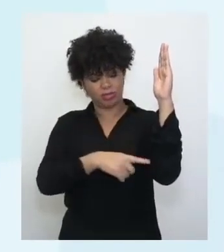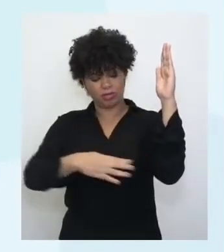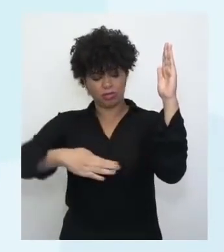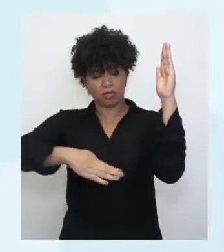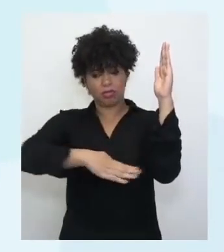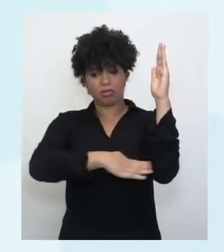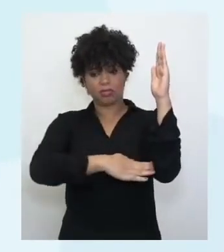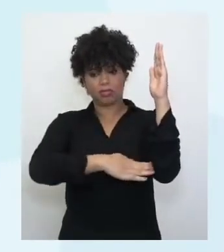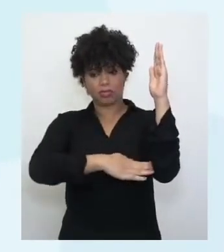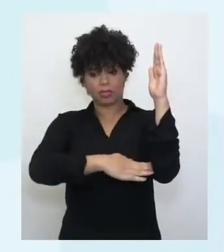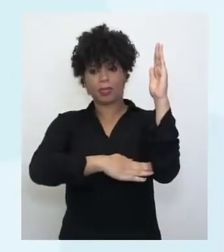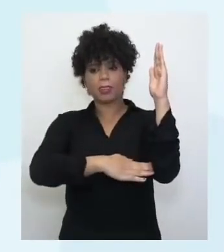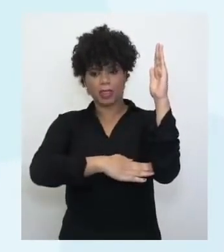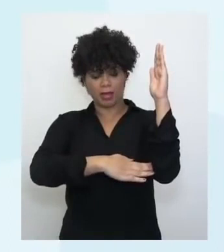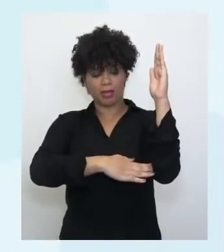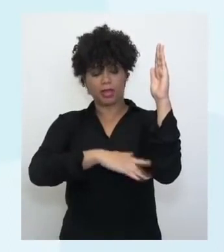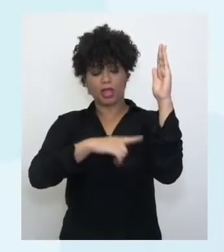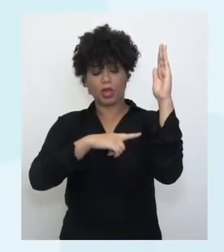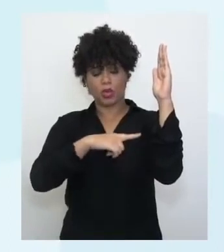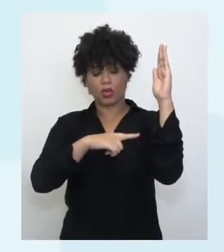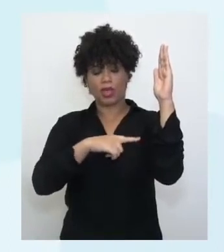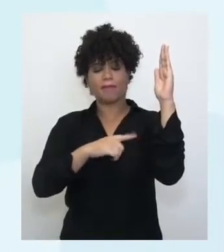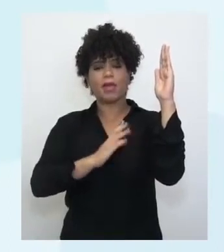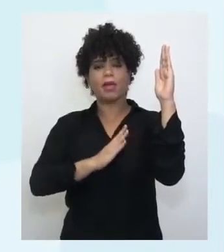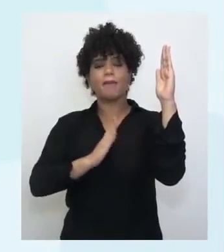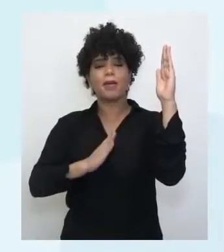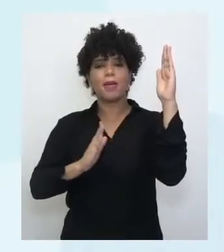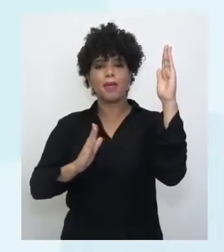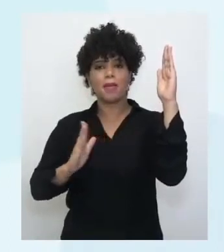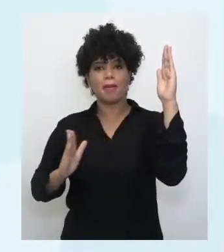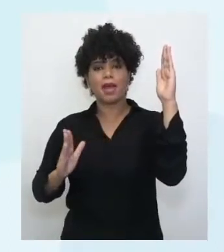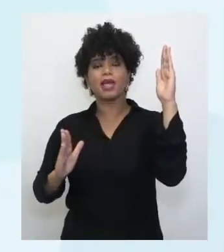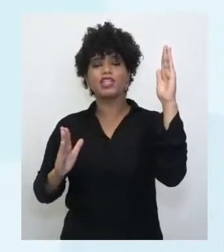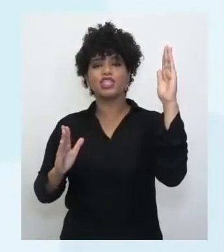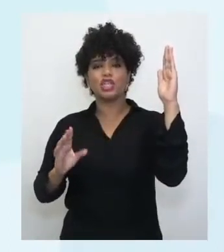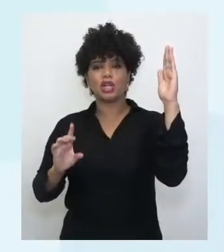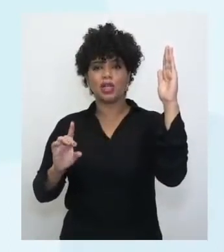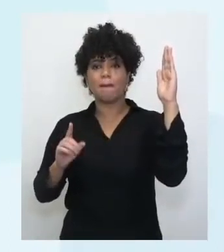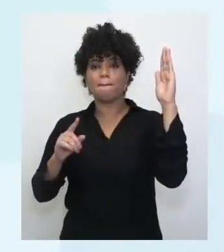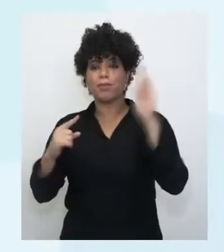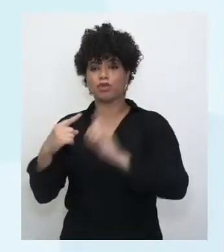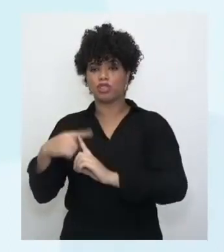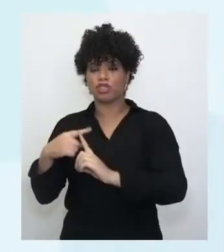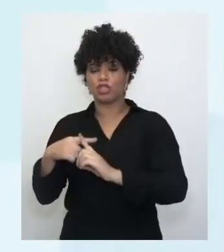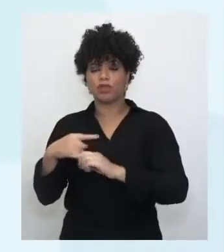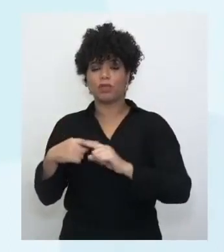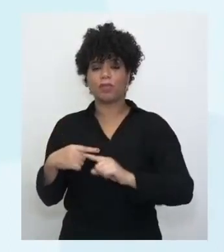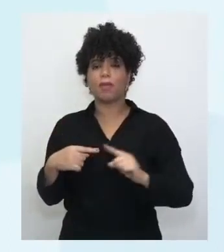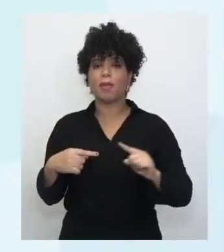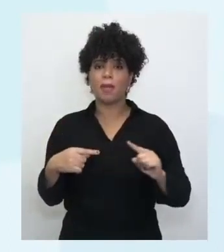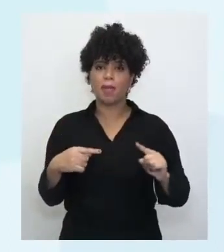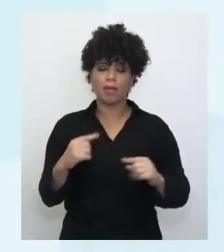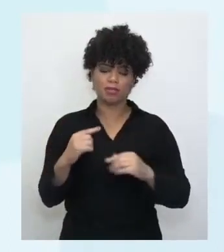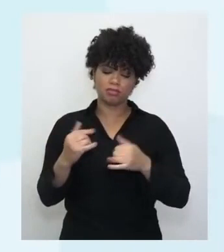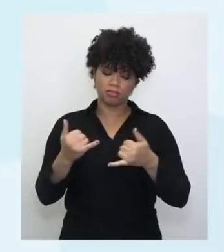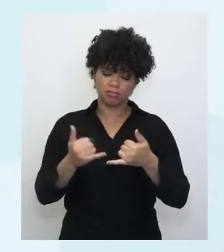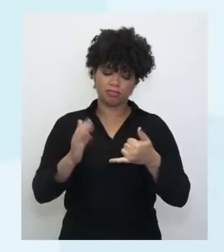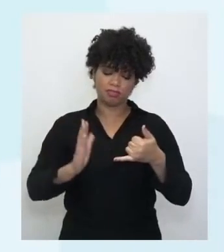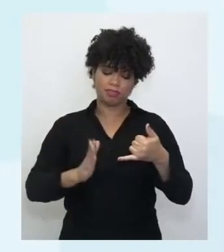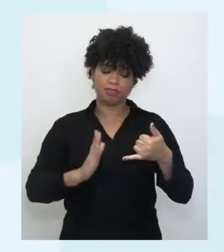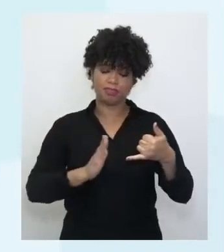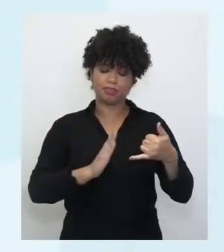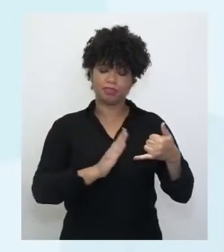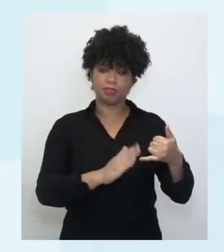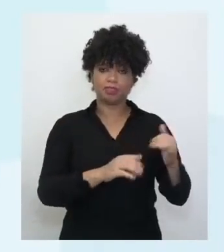para a direita são os positivos, para a esquerda, os negativos. No eixo Y, acima da origem, são os positivos, abaixo